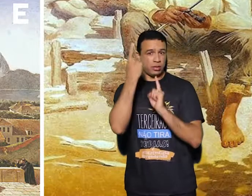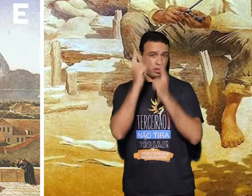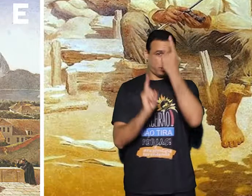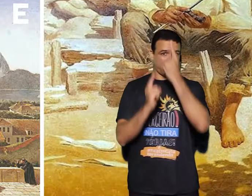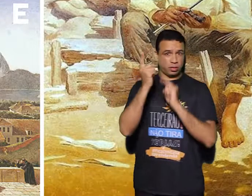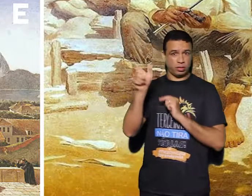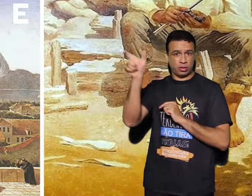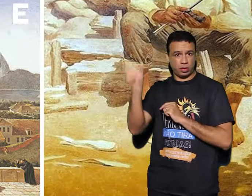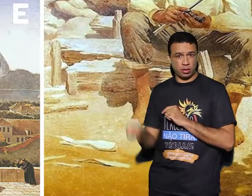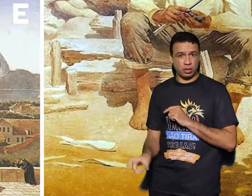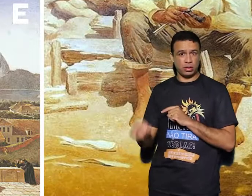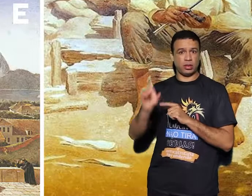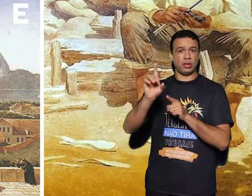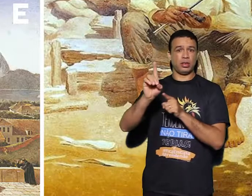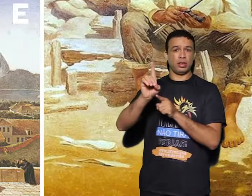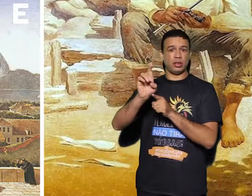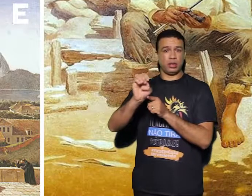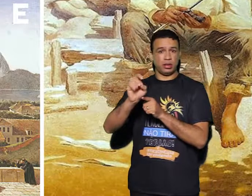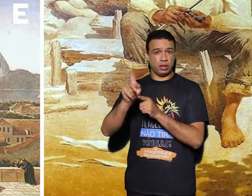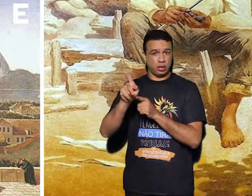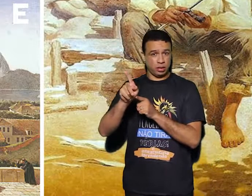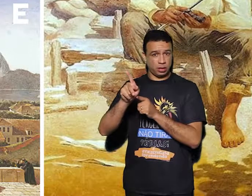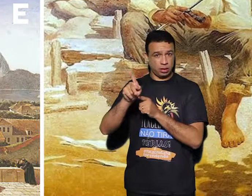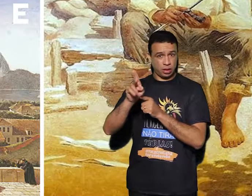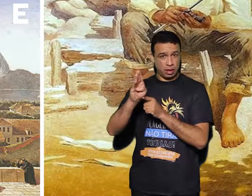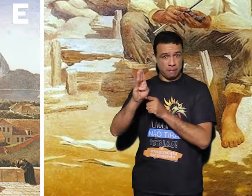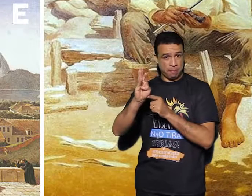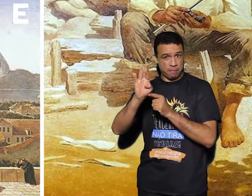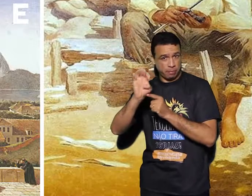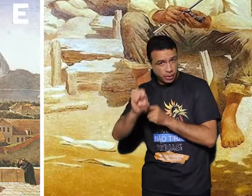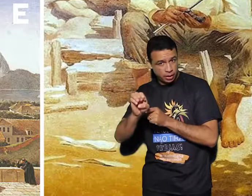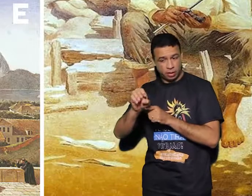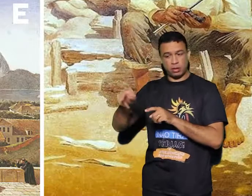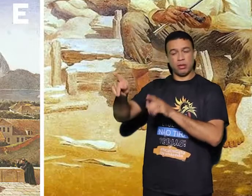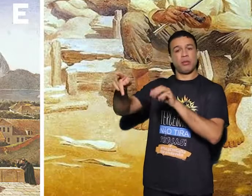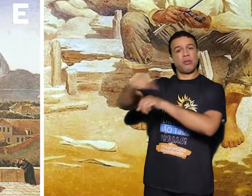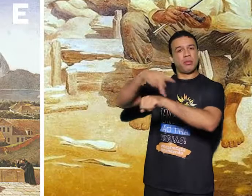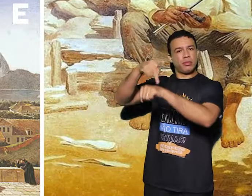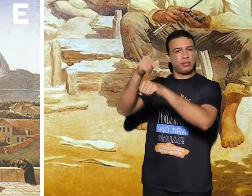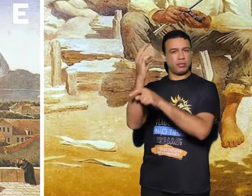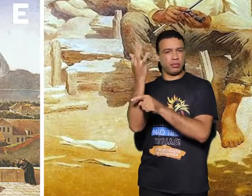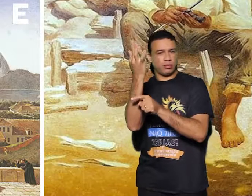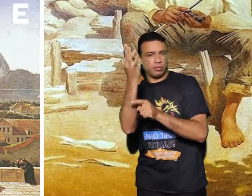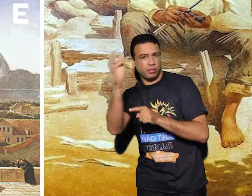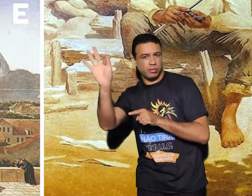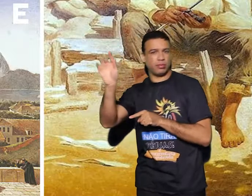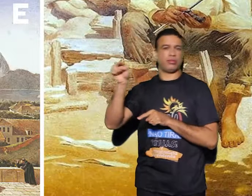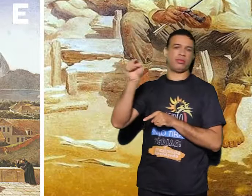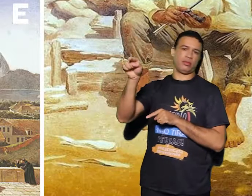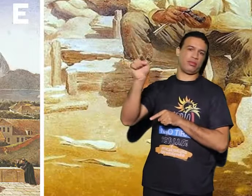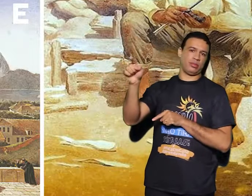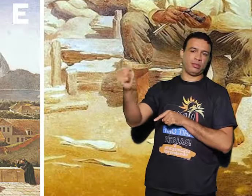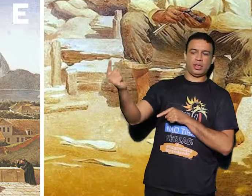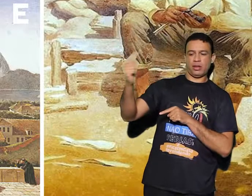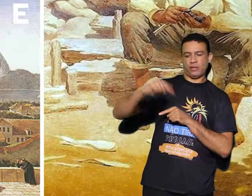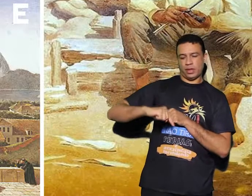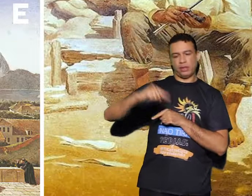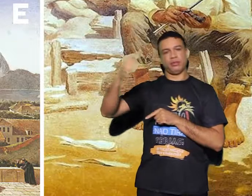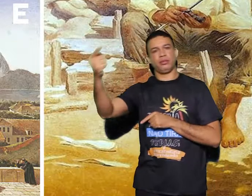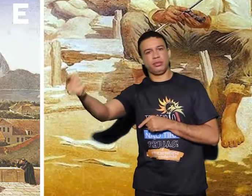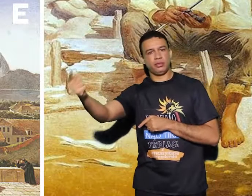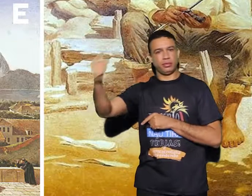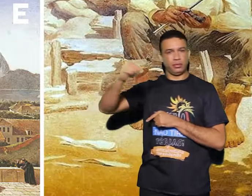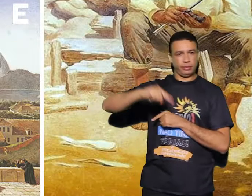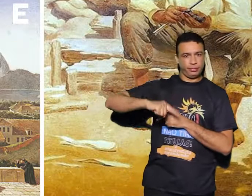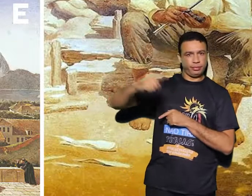um pintor da missão artística francesa, francês neoclássico, que veio ao Brasil, passou entre indas e vindas, mais ou